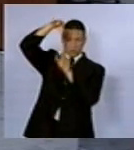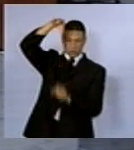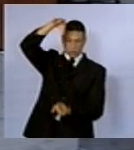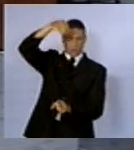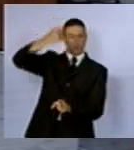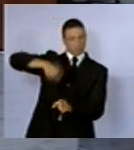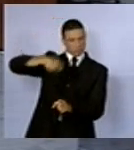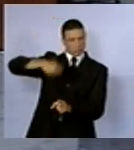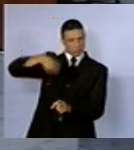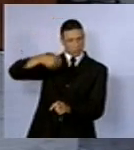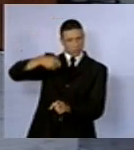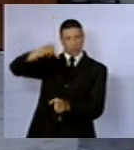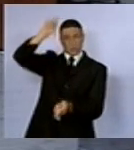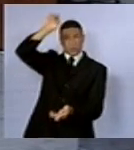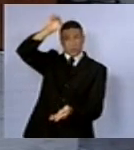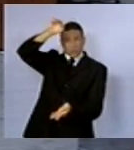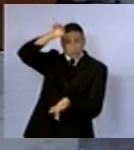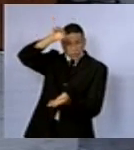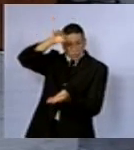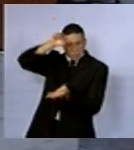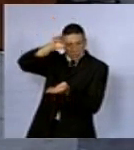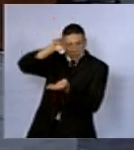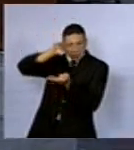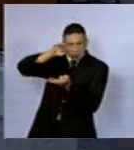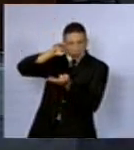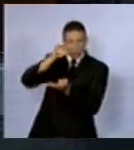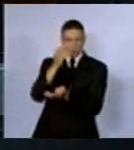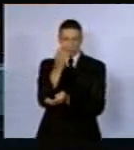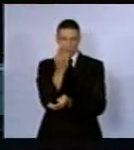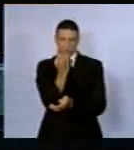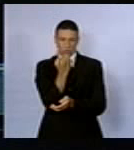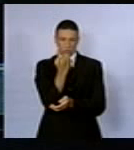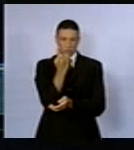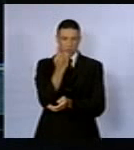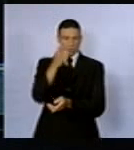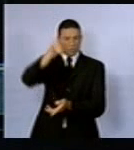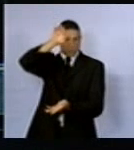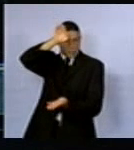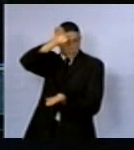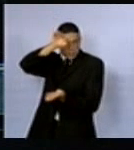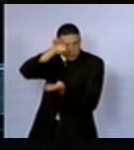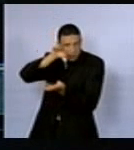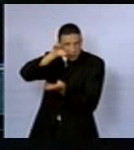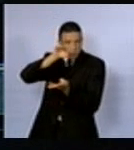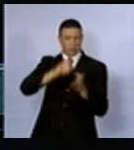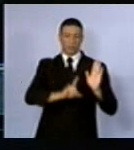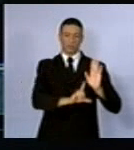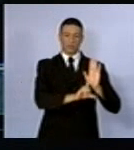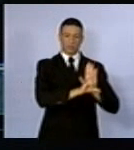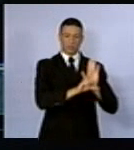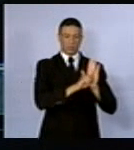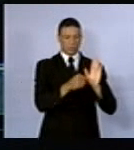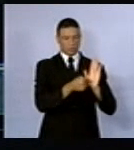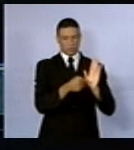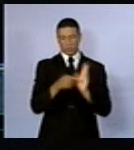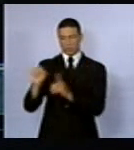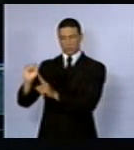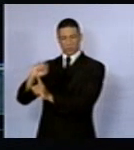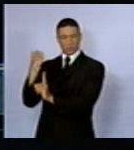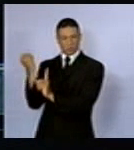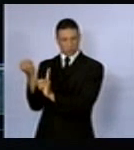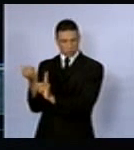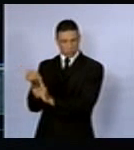fato, devemos reduzir a emissão dessas linhas para 1 microtesla, que é a pretensão da Sociedade Amigos da